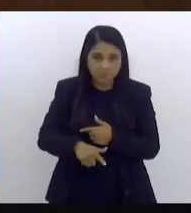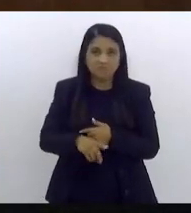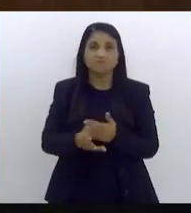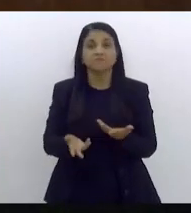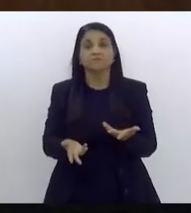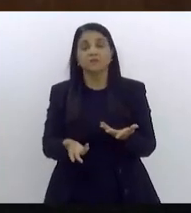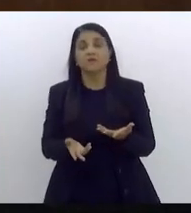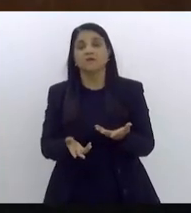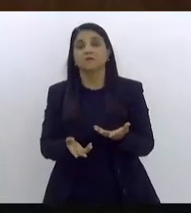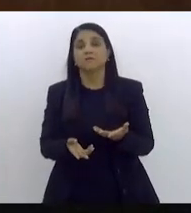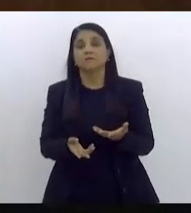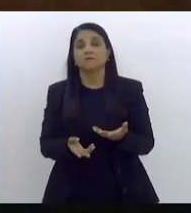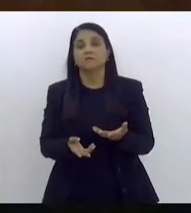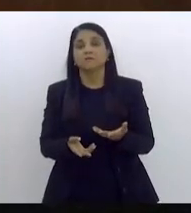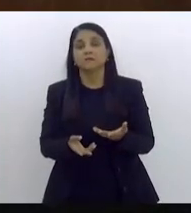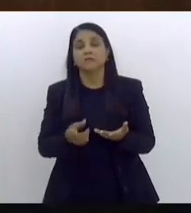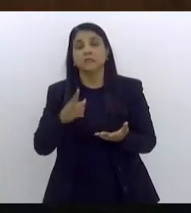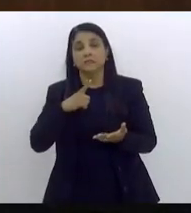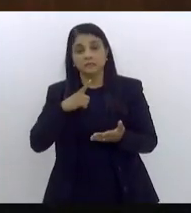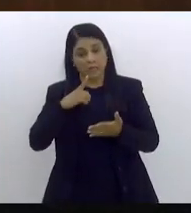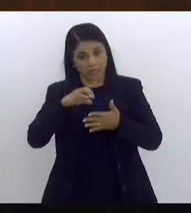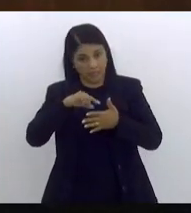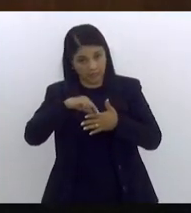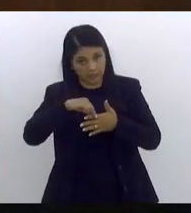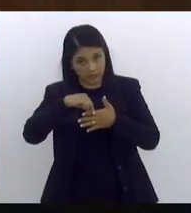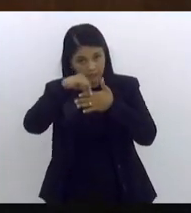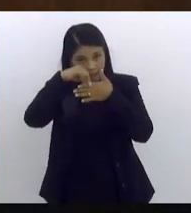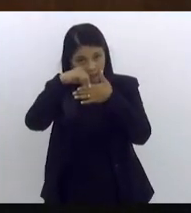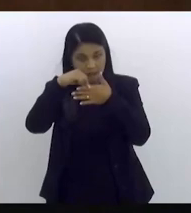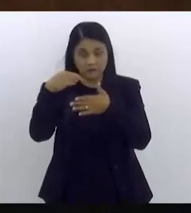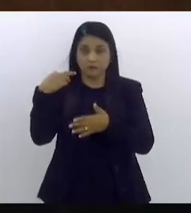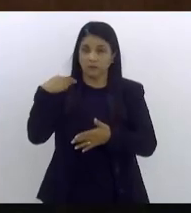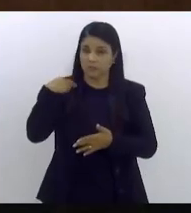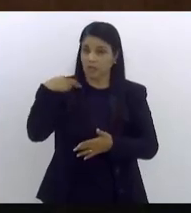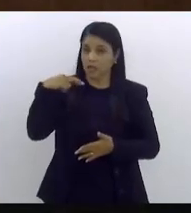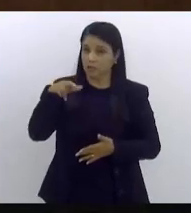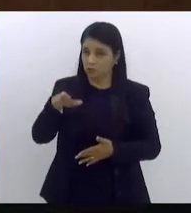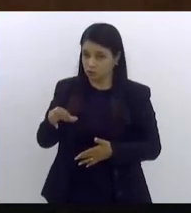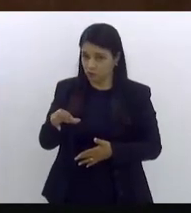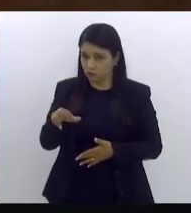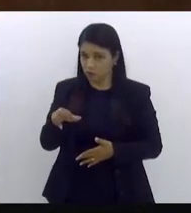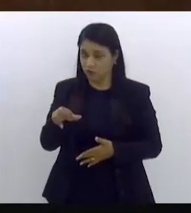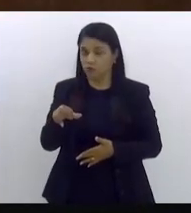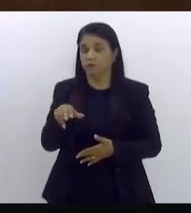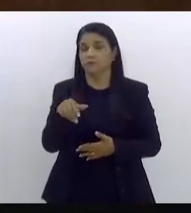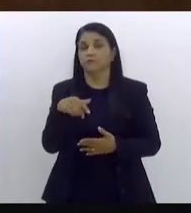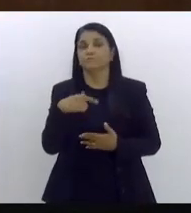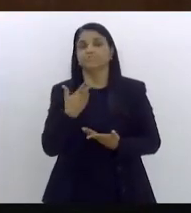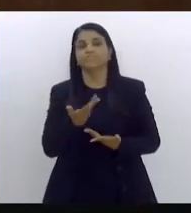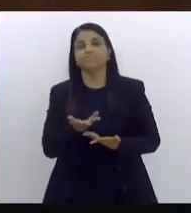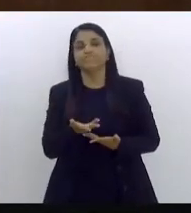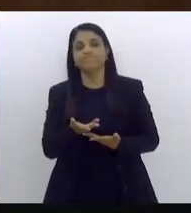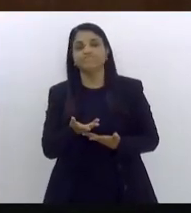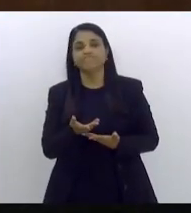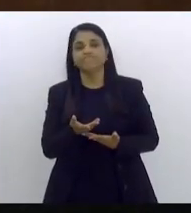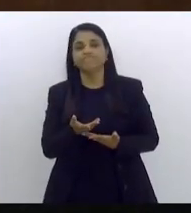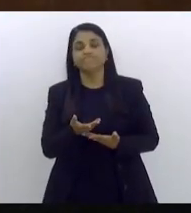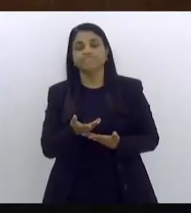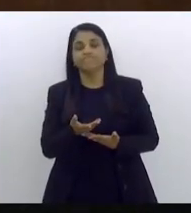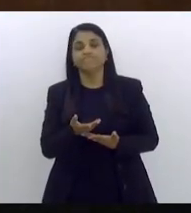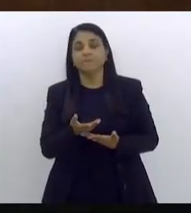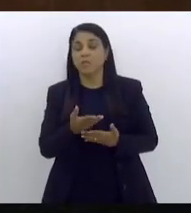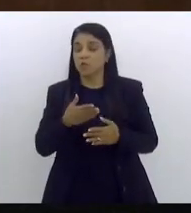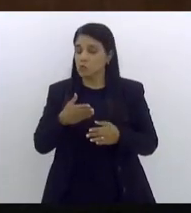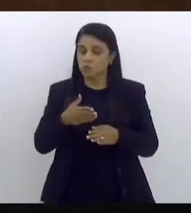Mas tem líderes religiosos, tem sacerdotes religiosos que não